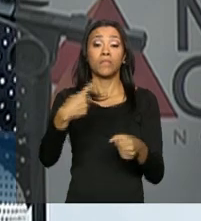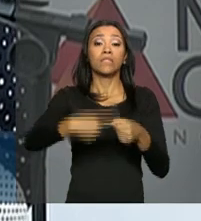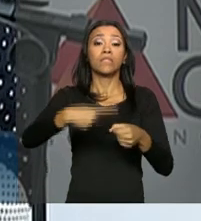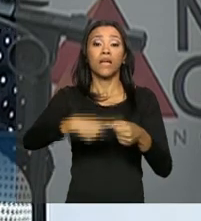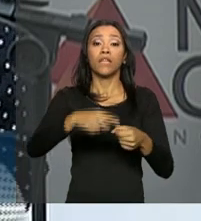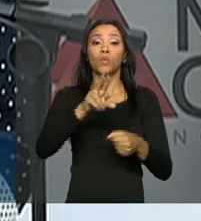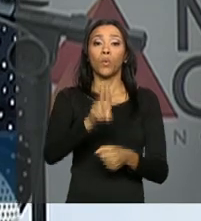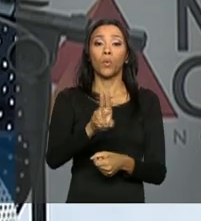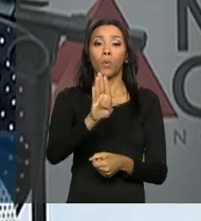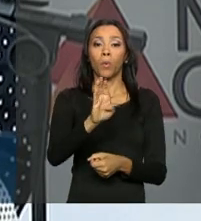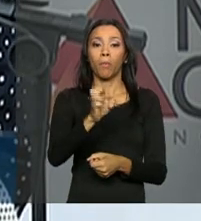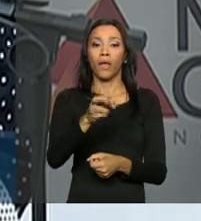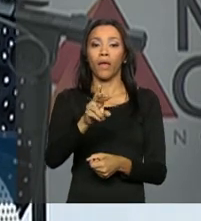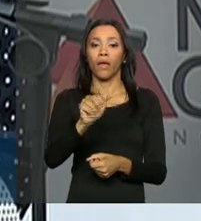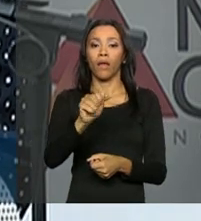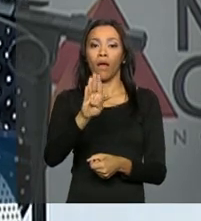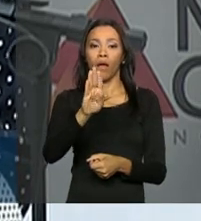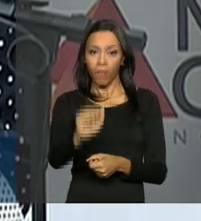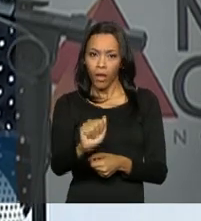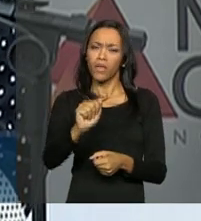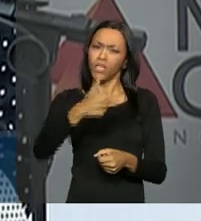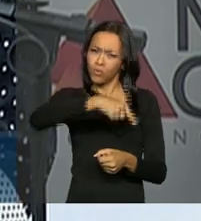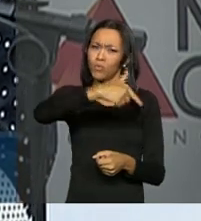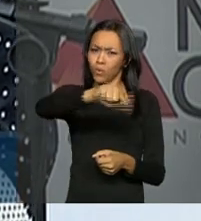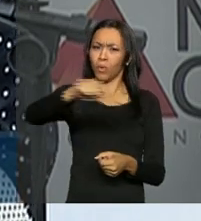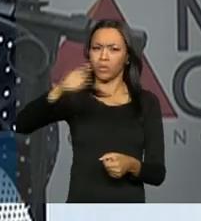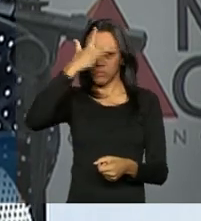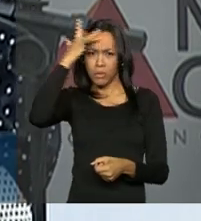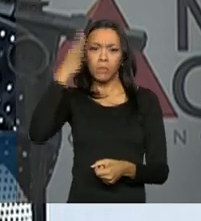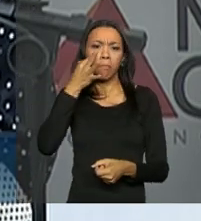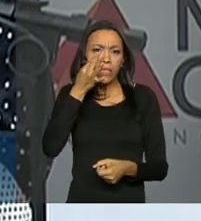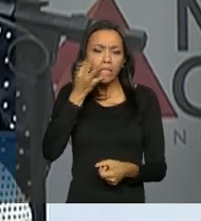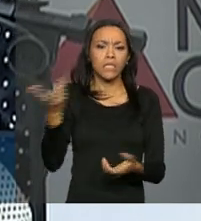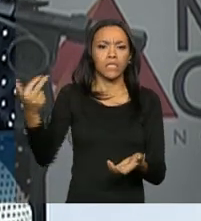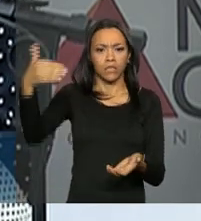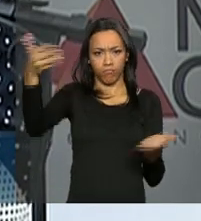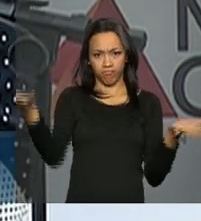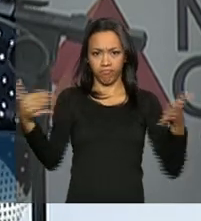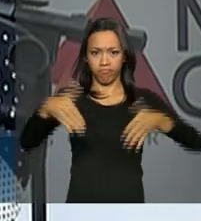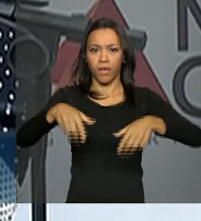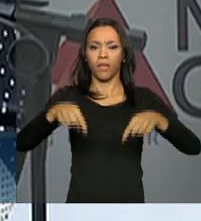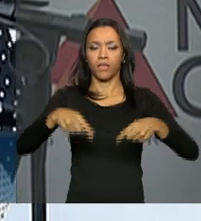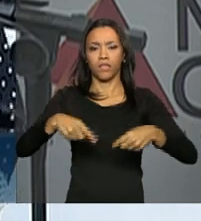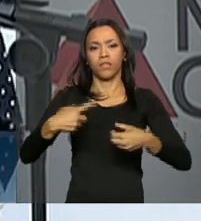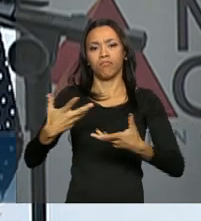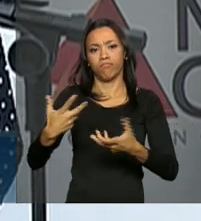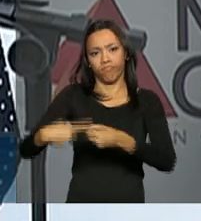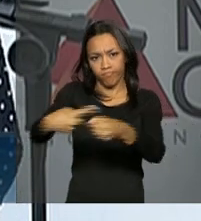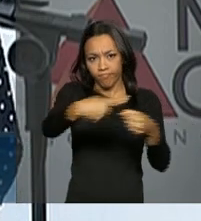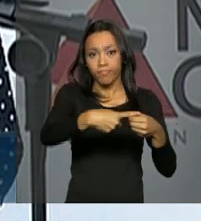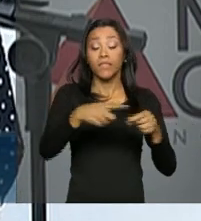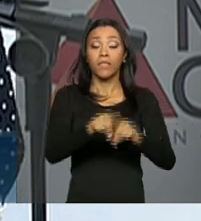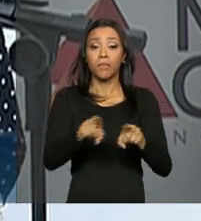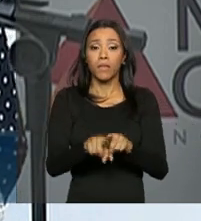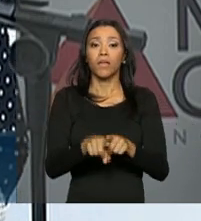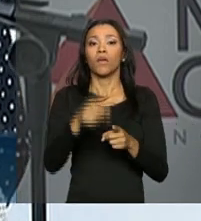cumprimento todos os prefeitos e autoridades, vereadores aqui presentes. Cumprimentar o deputado Luiz